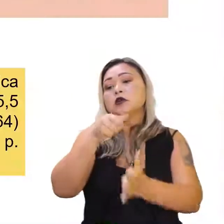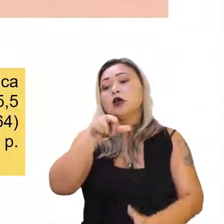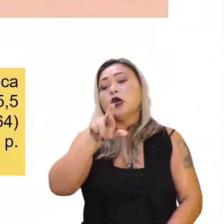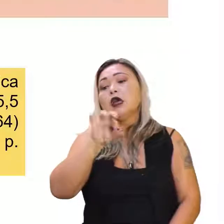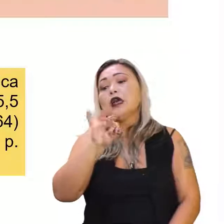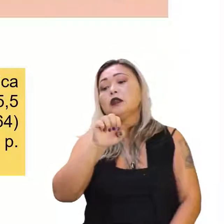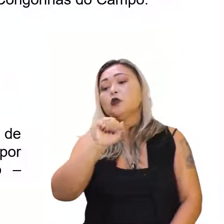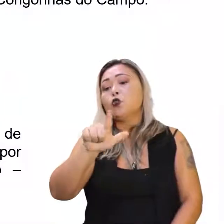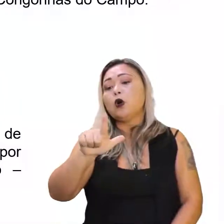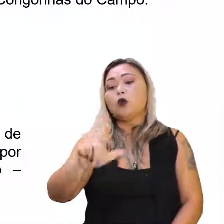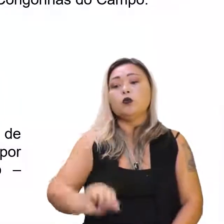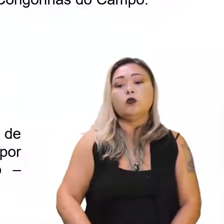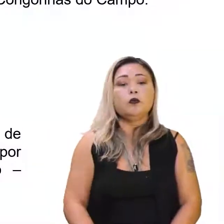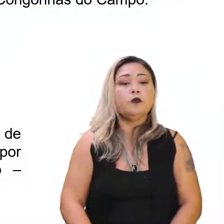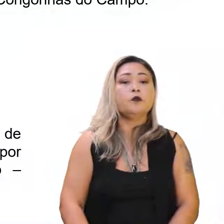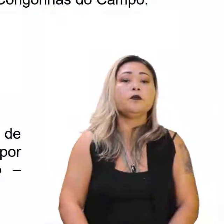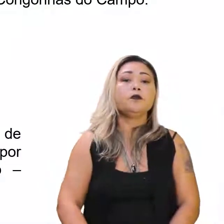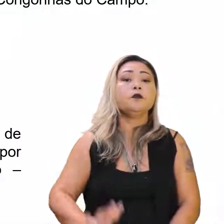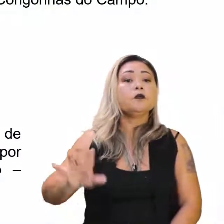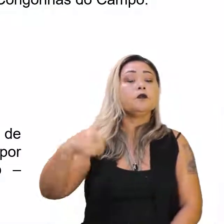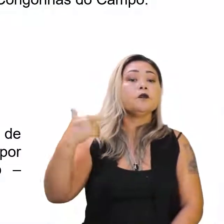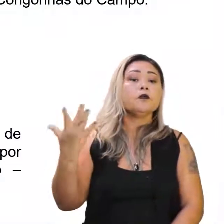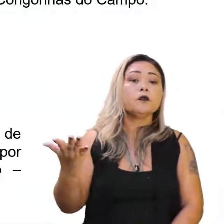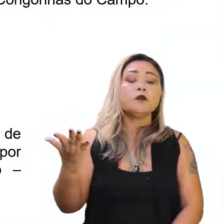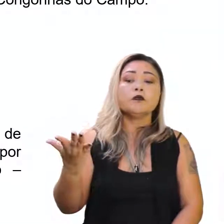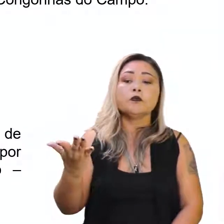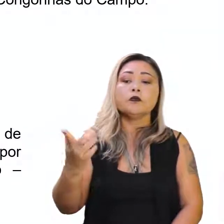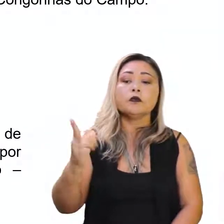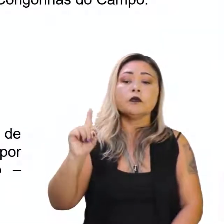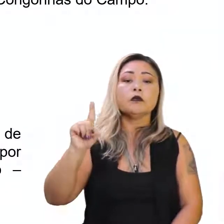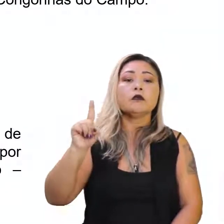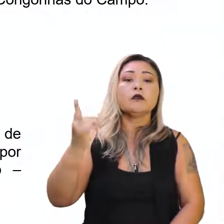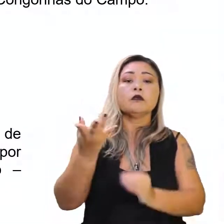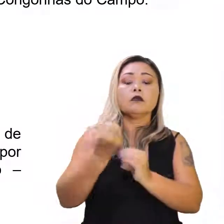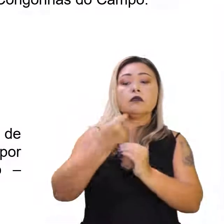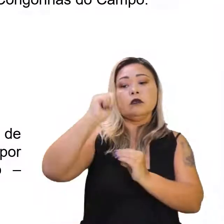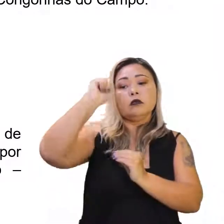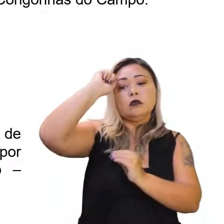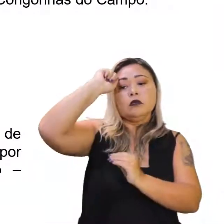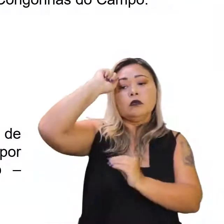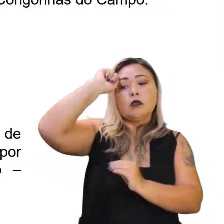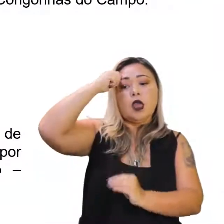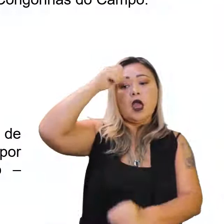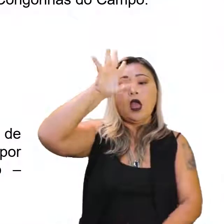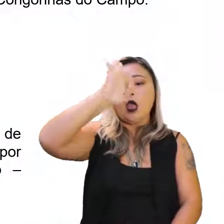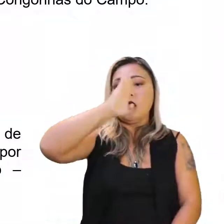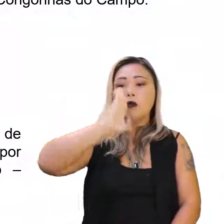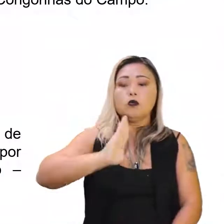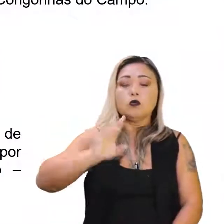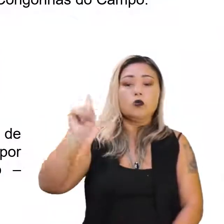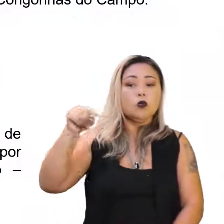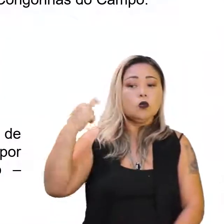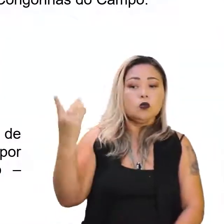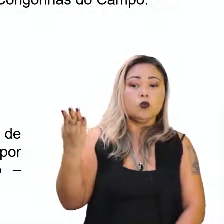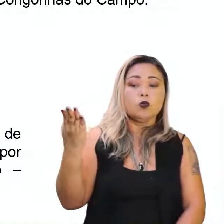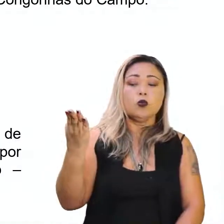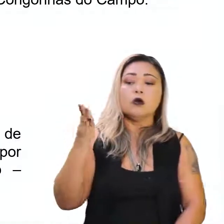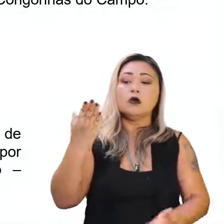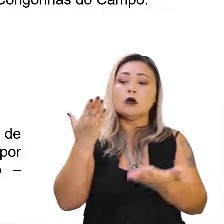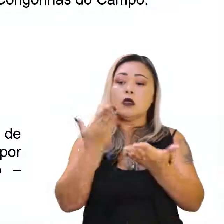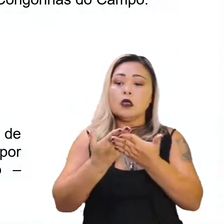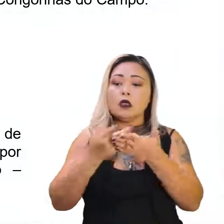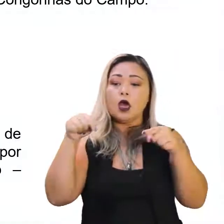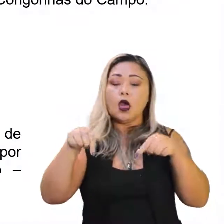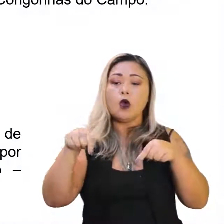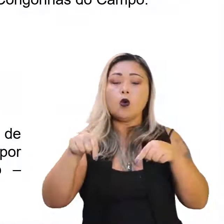ritualísticos. Exato. Então, vamos ver aqui, o próximo tema é a arte afro-brasileira. Então, nós vamos destacar aqui nessa aula,